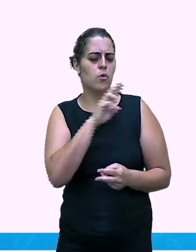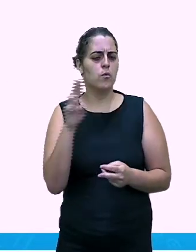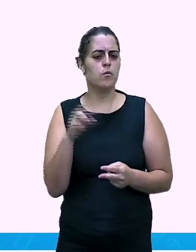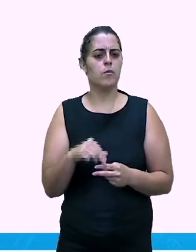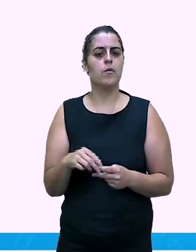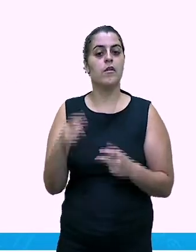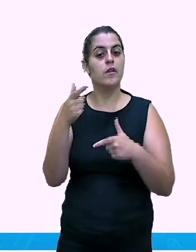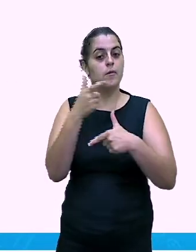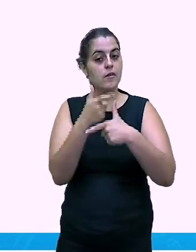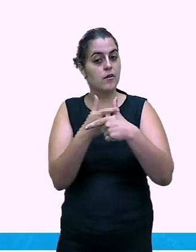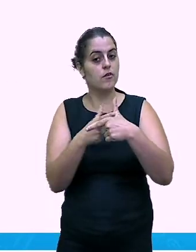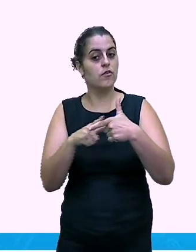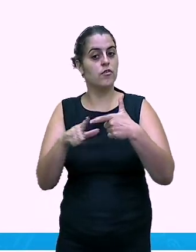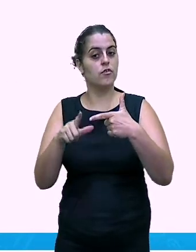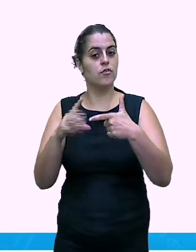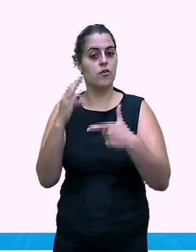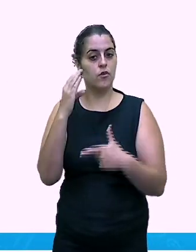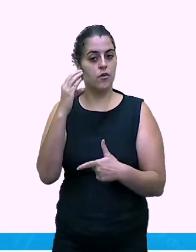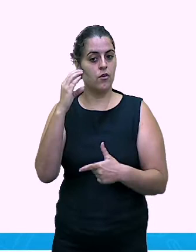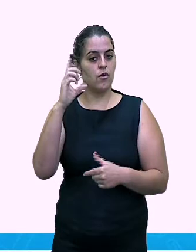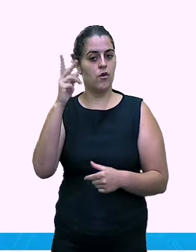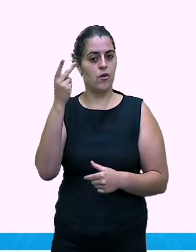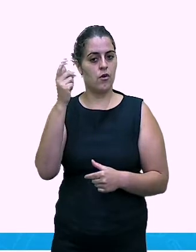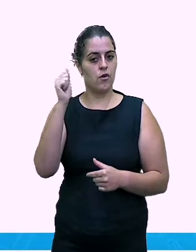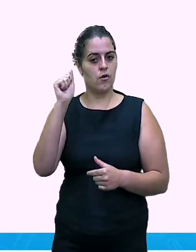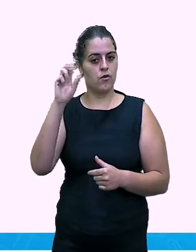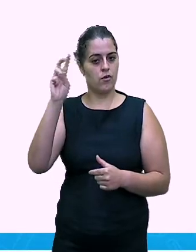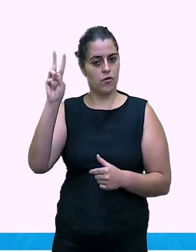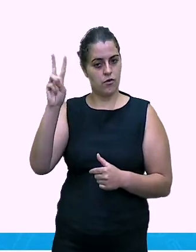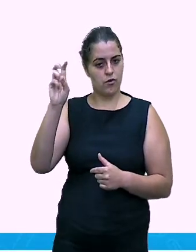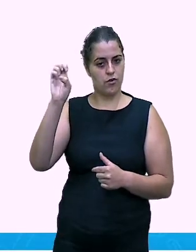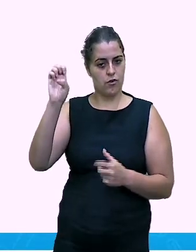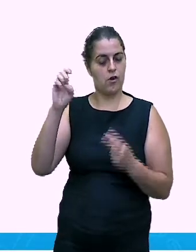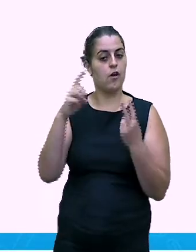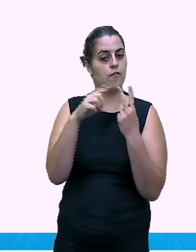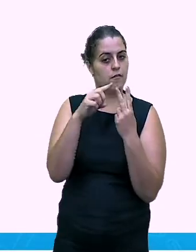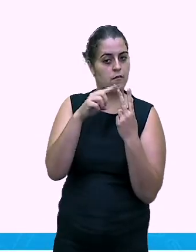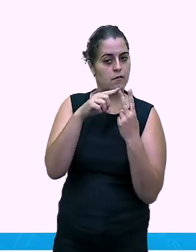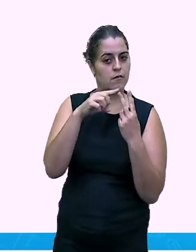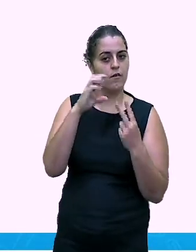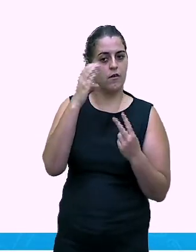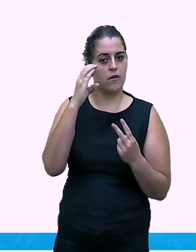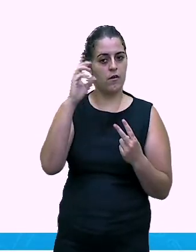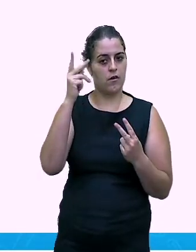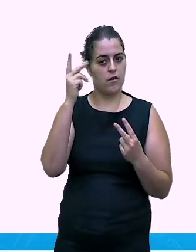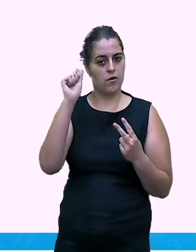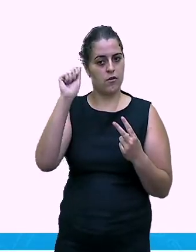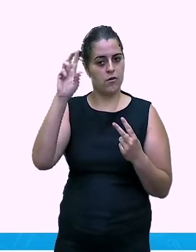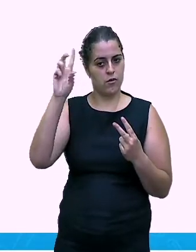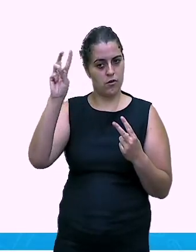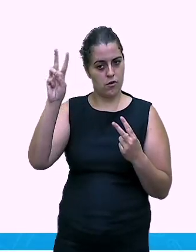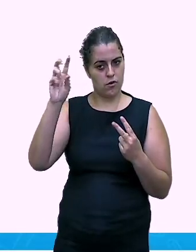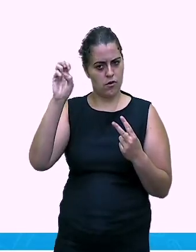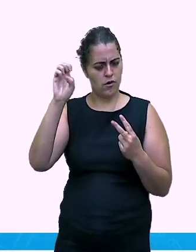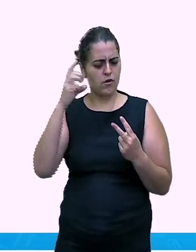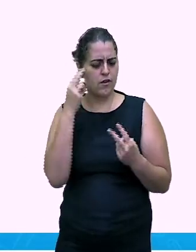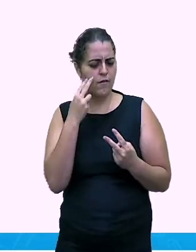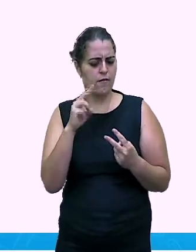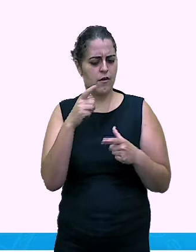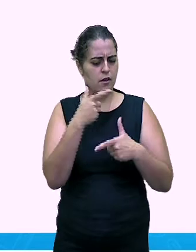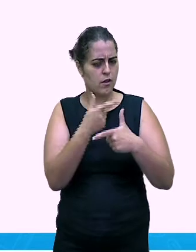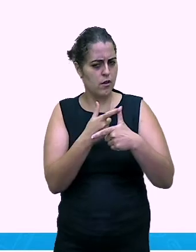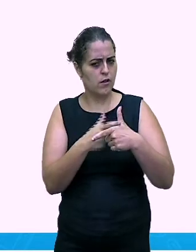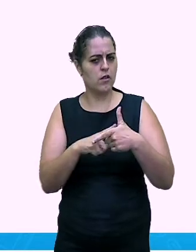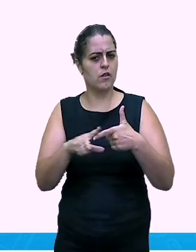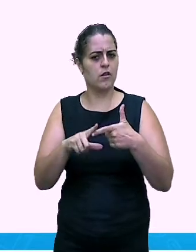a chave, que aí a gente resolve a partir deste símbolo aqui também. Então, você analisando esse símbolo na